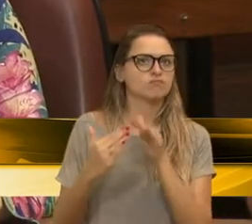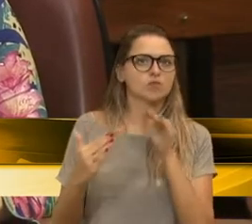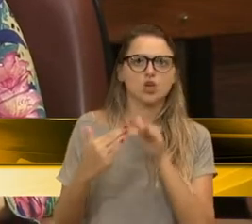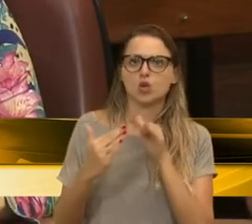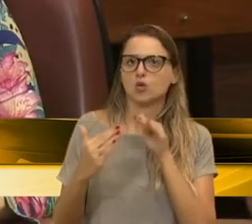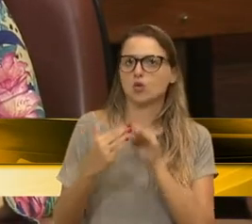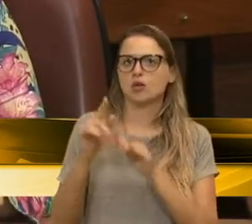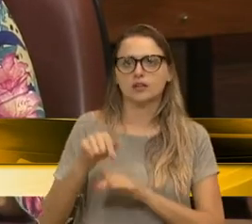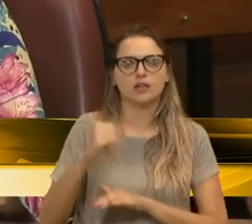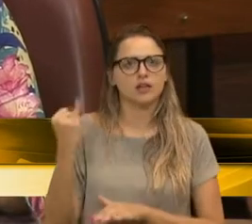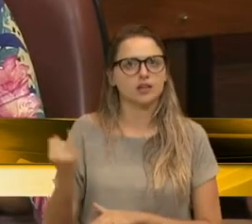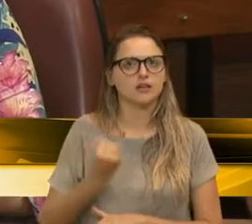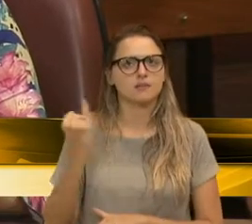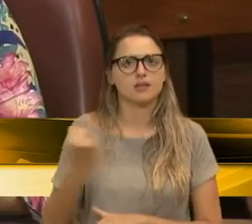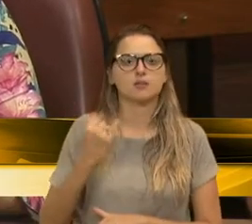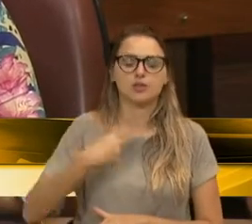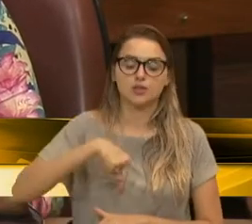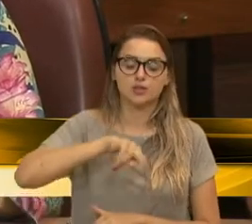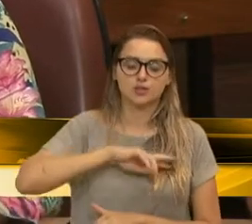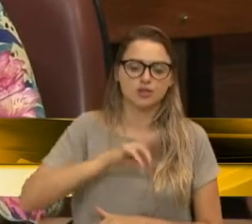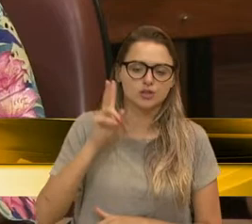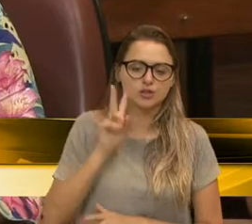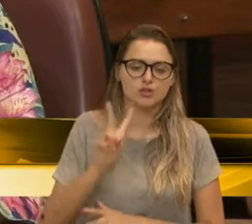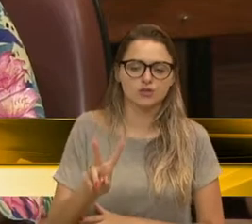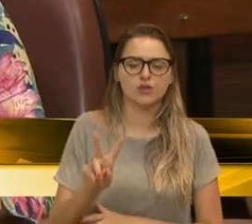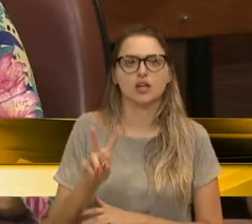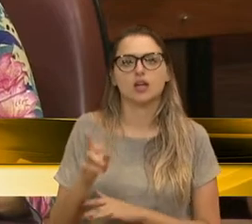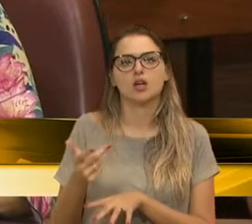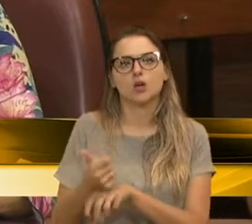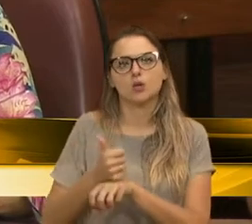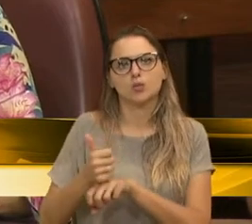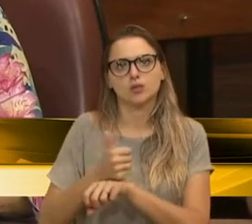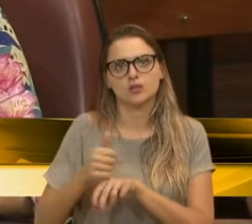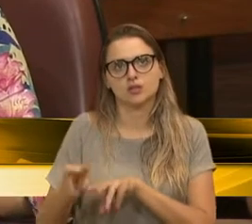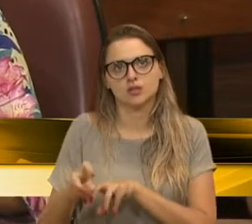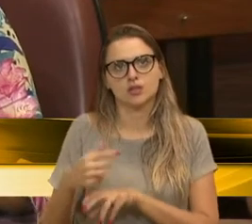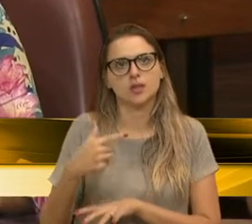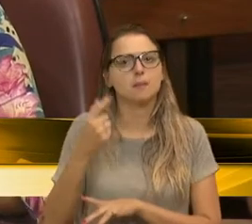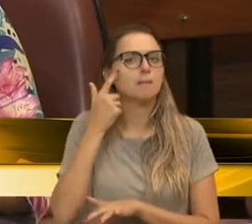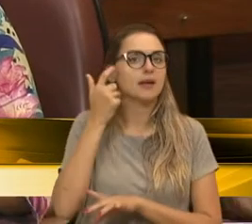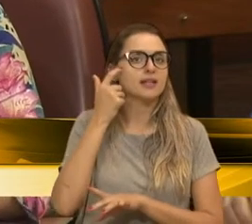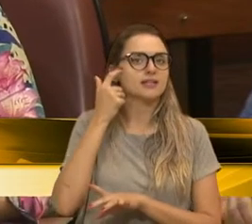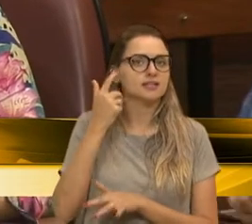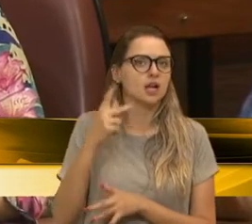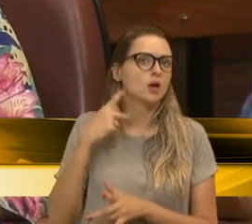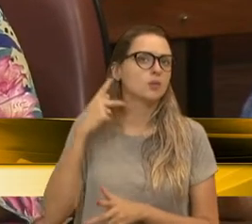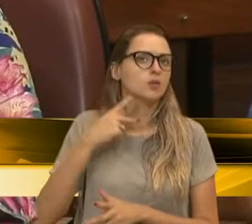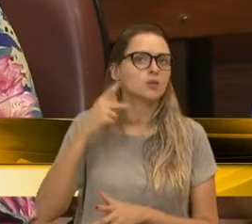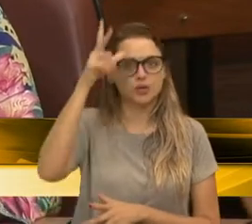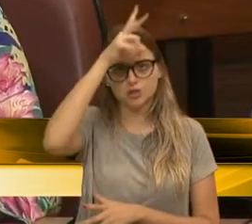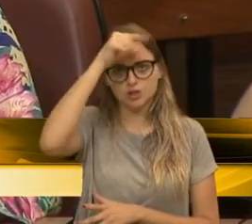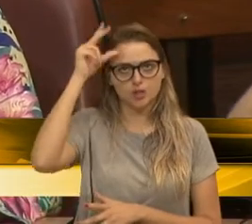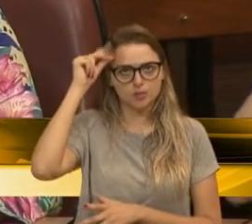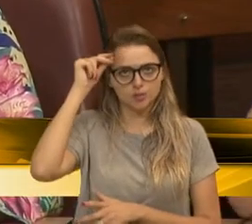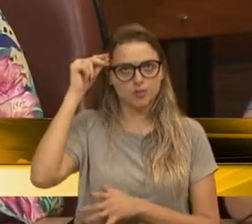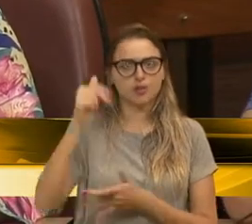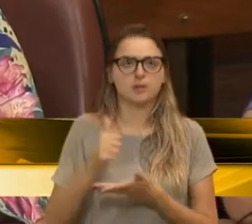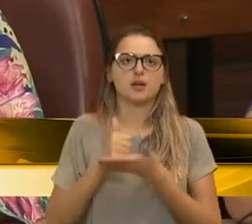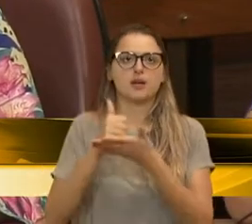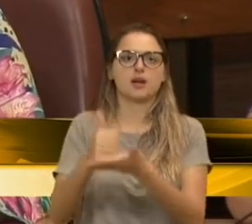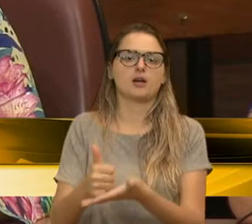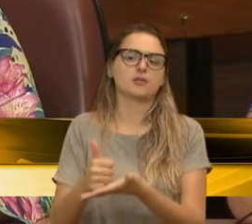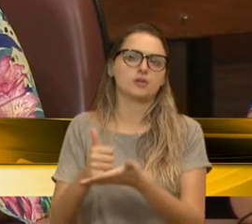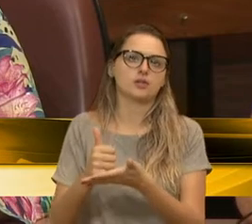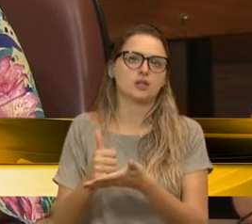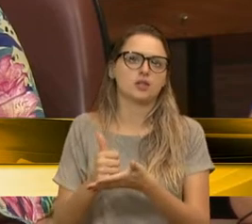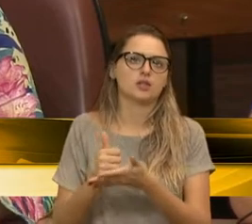é importante a gente olhar com carinho para o produtor rural e a gente pensar em maneiras, em políticas públicas para manter o produtor no